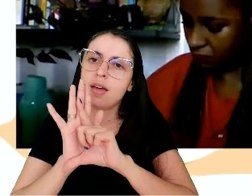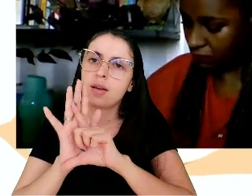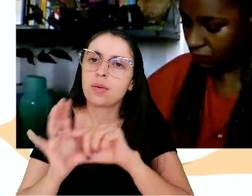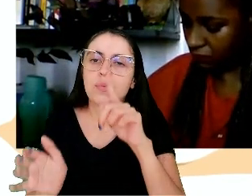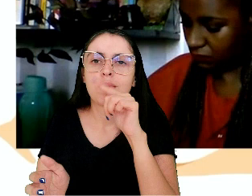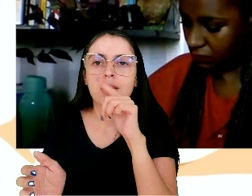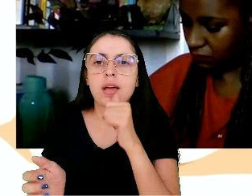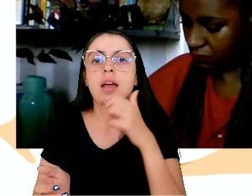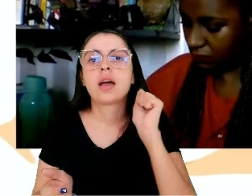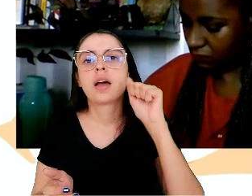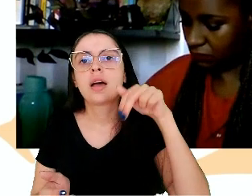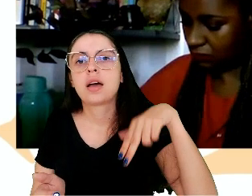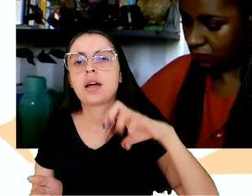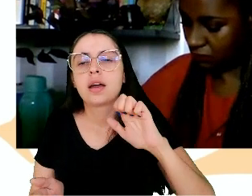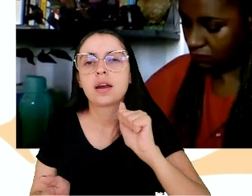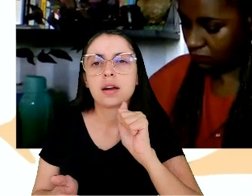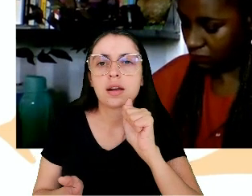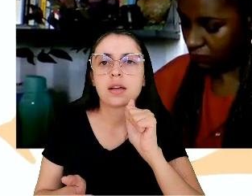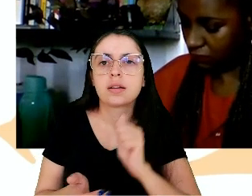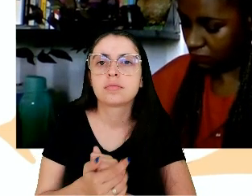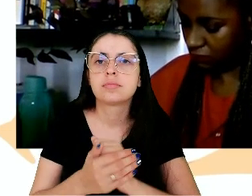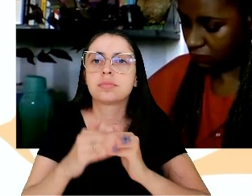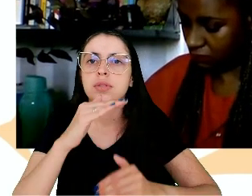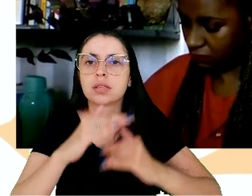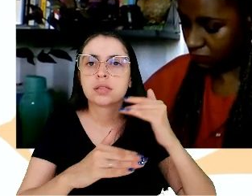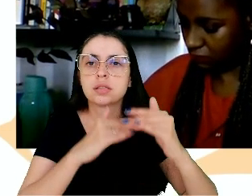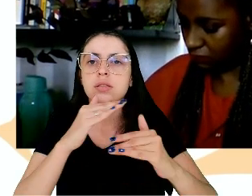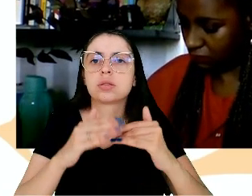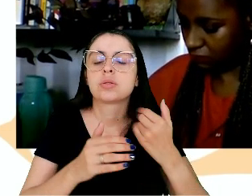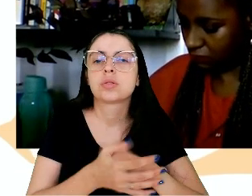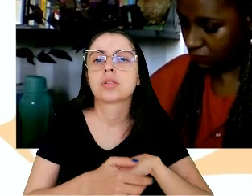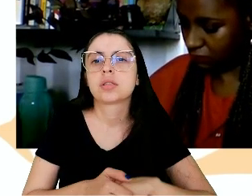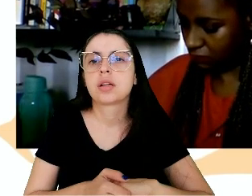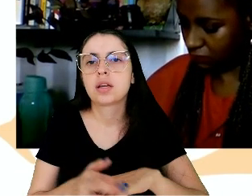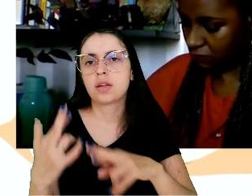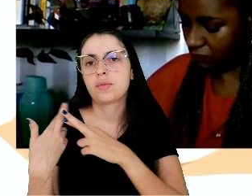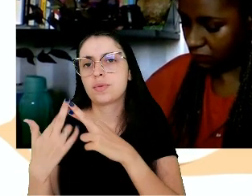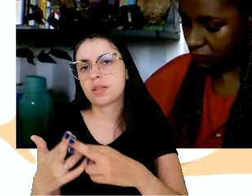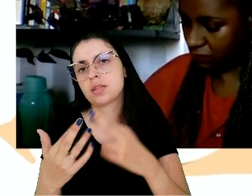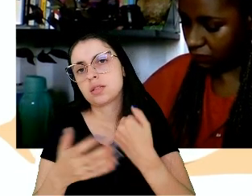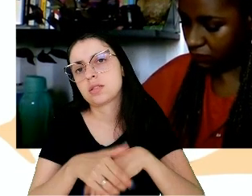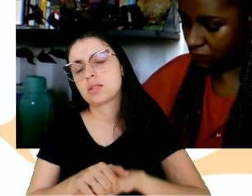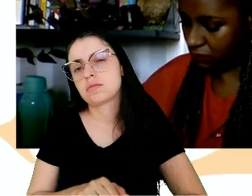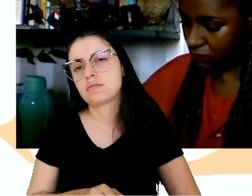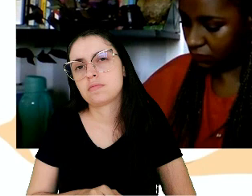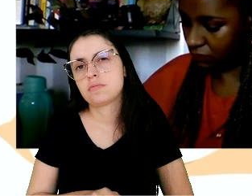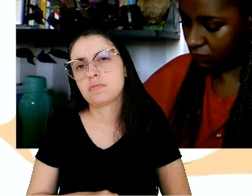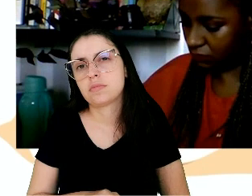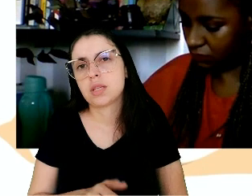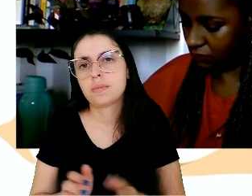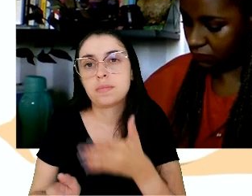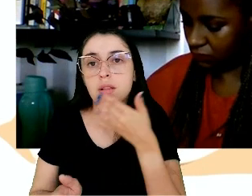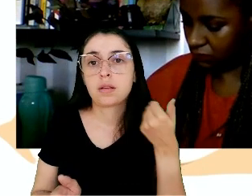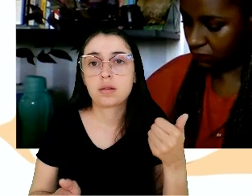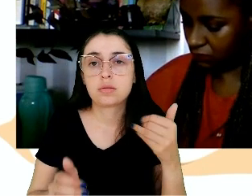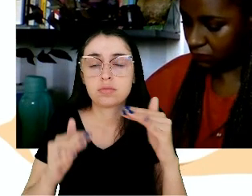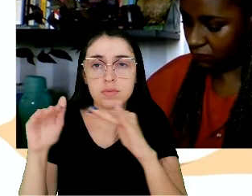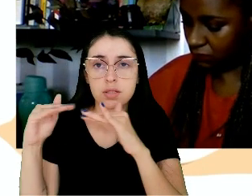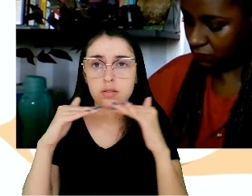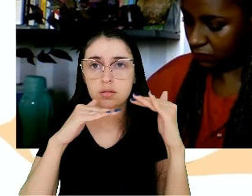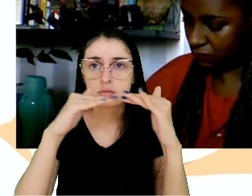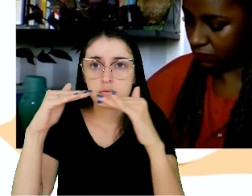da ANA, que passa agora a dar diretrizes de referência, propiciando aí uma melhor padronização